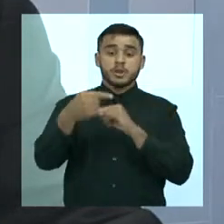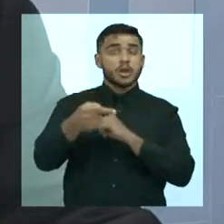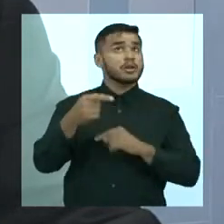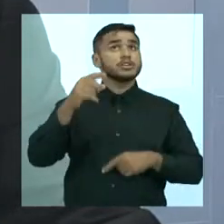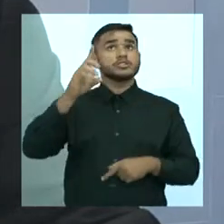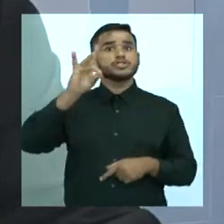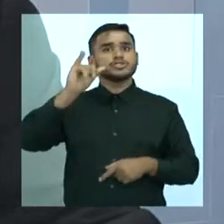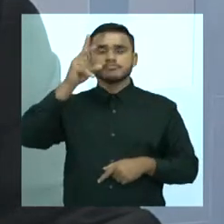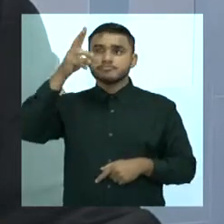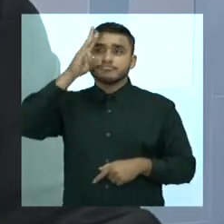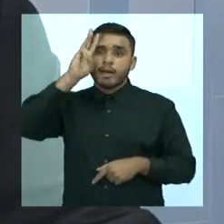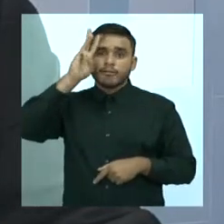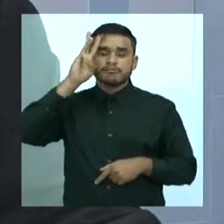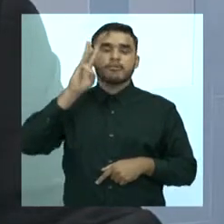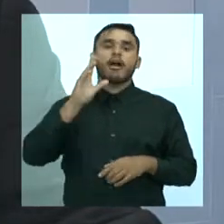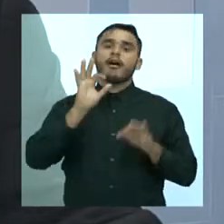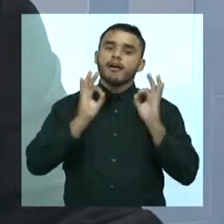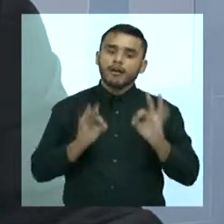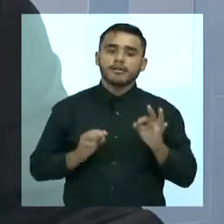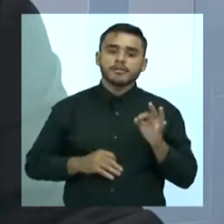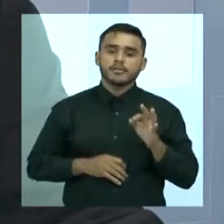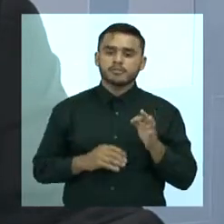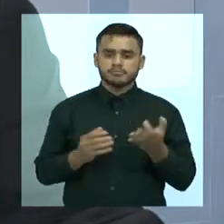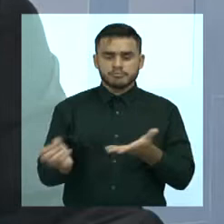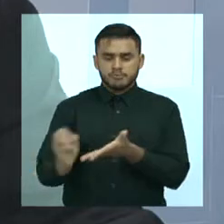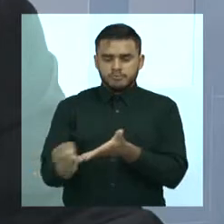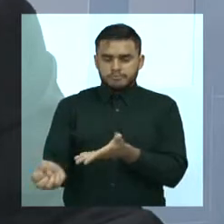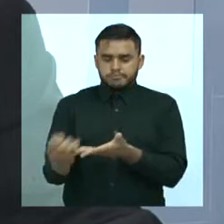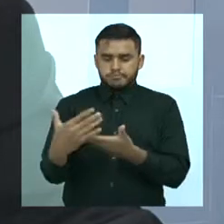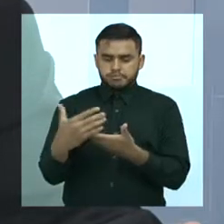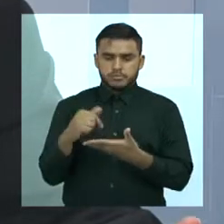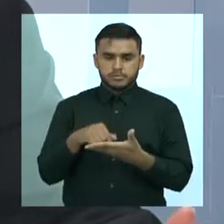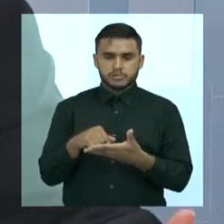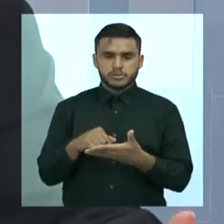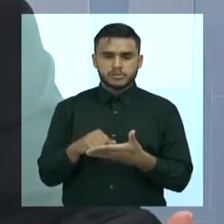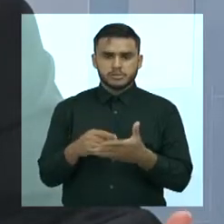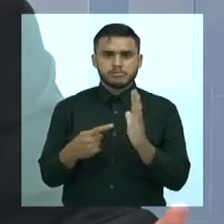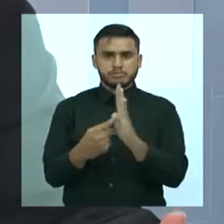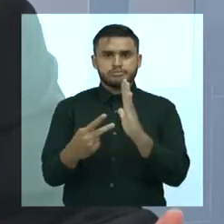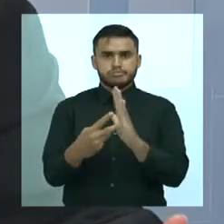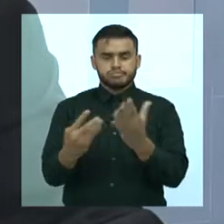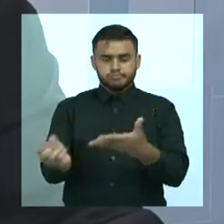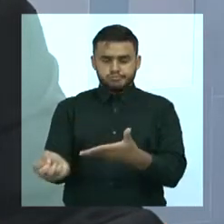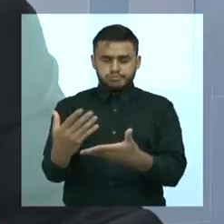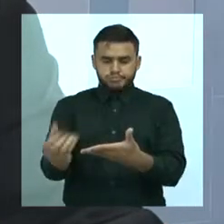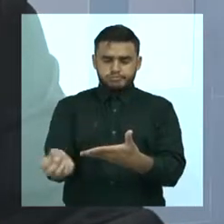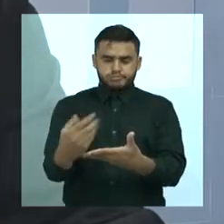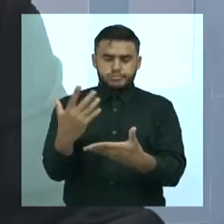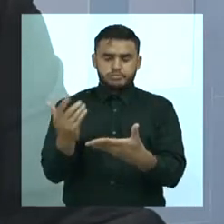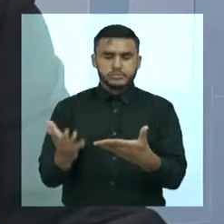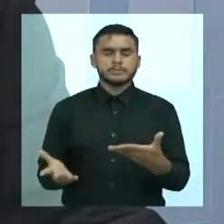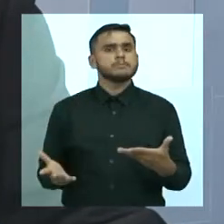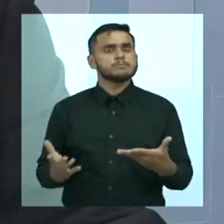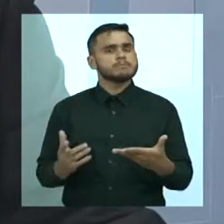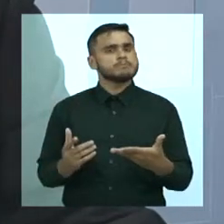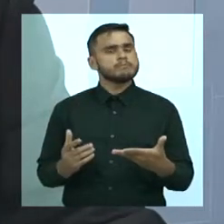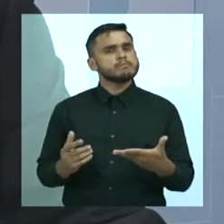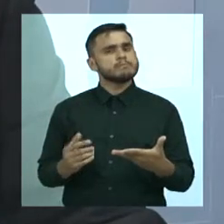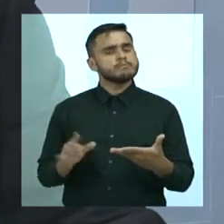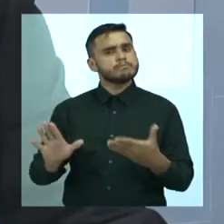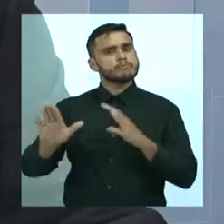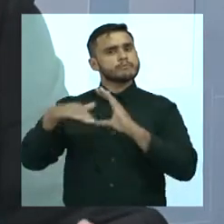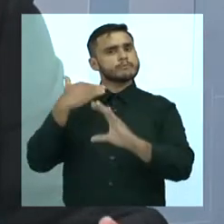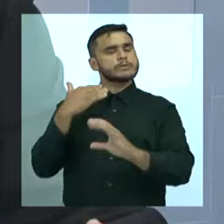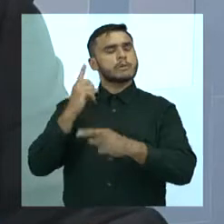algum grupo político no WhatsApp devem ter recebido essa matéria no mínimo umas 2, 3 vezes. Dava certo que uma reunião